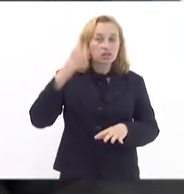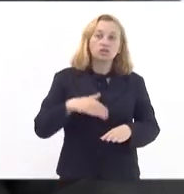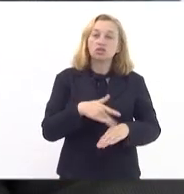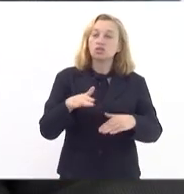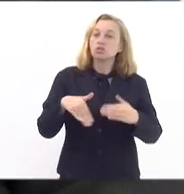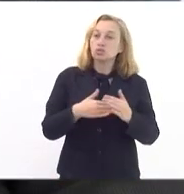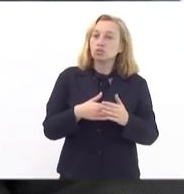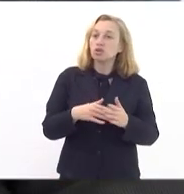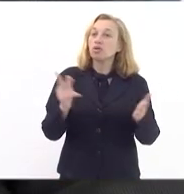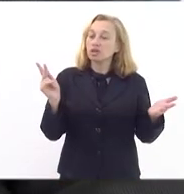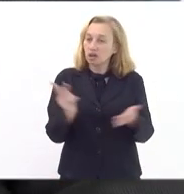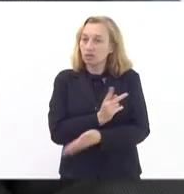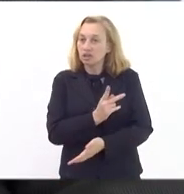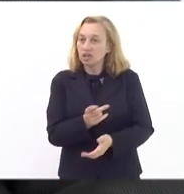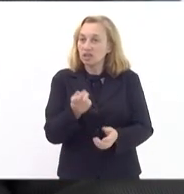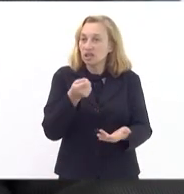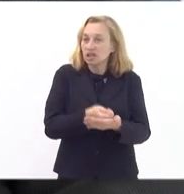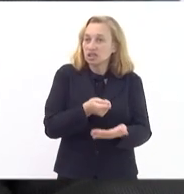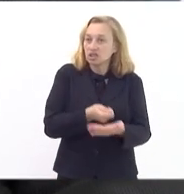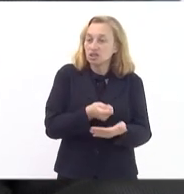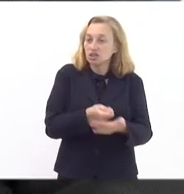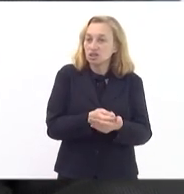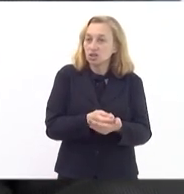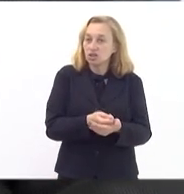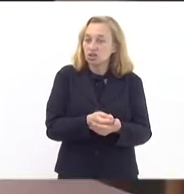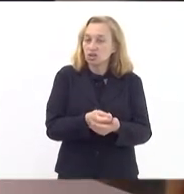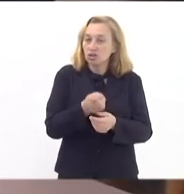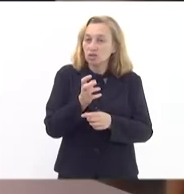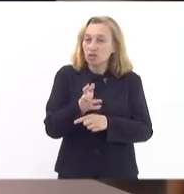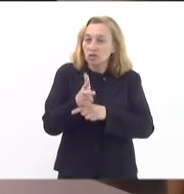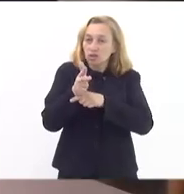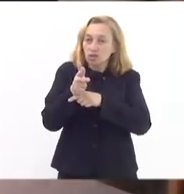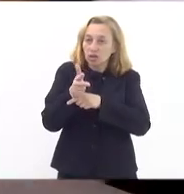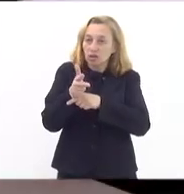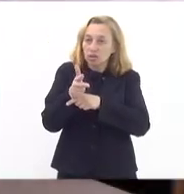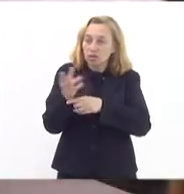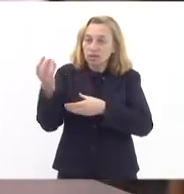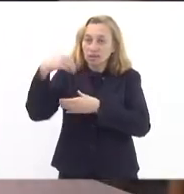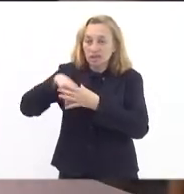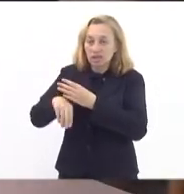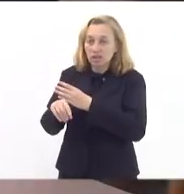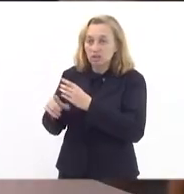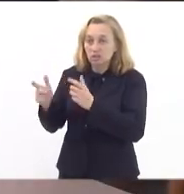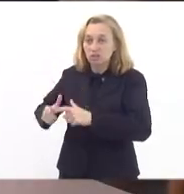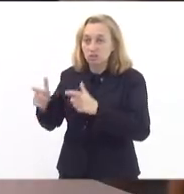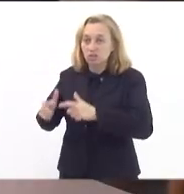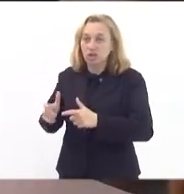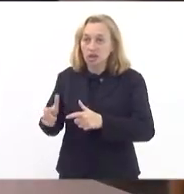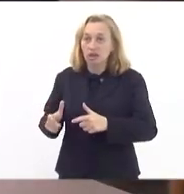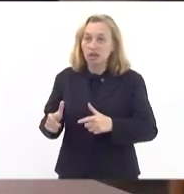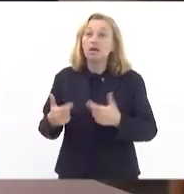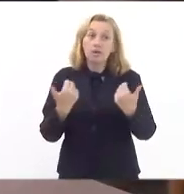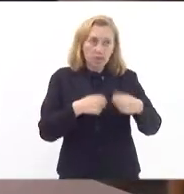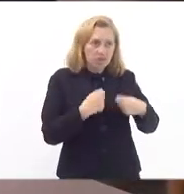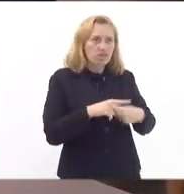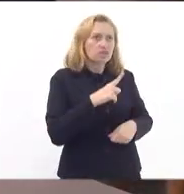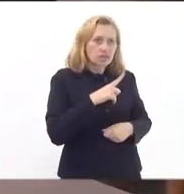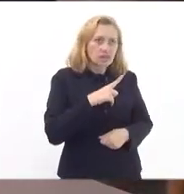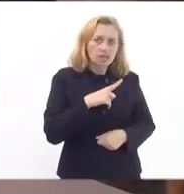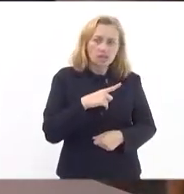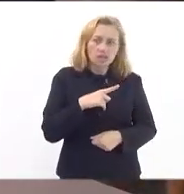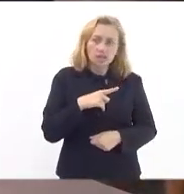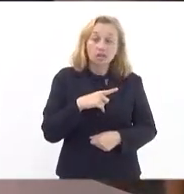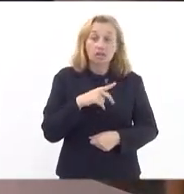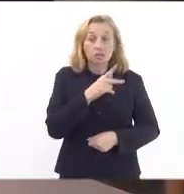que isso que tá acontecendo exige que coloca em câmeras dentro dos seus estabelecimentos Oi gente ver tem que ter né querido